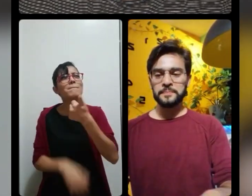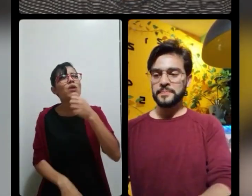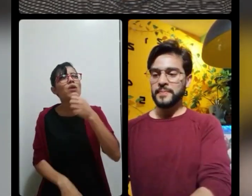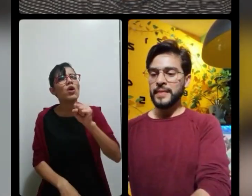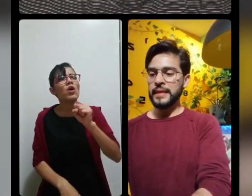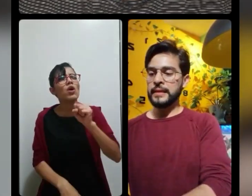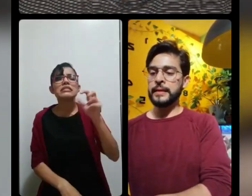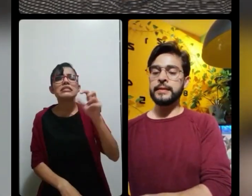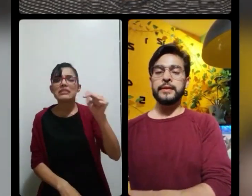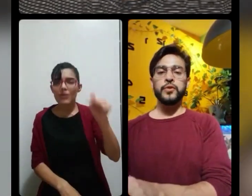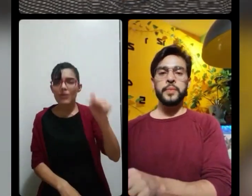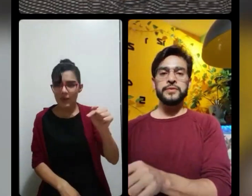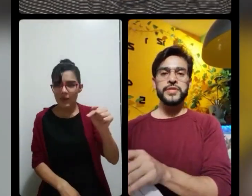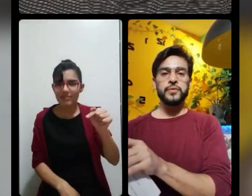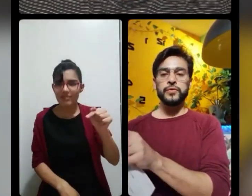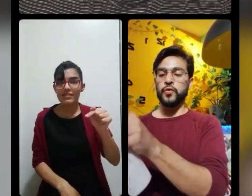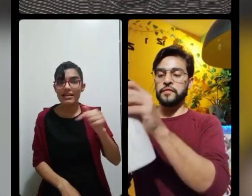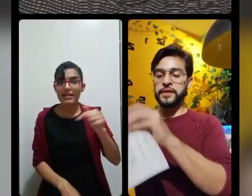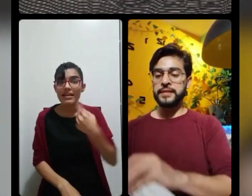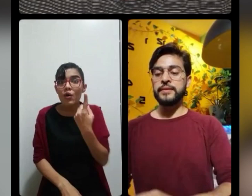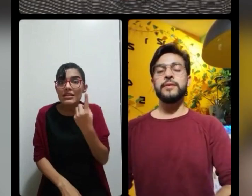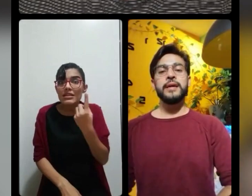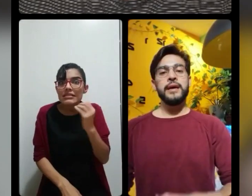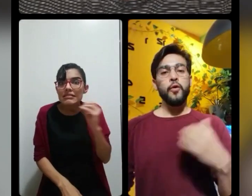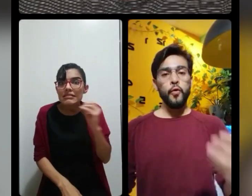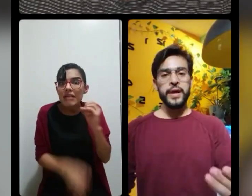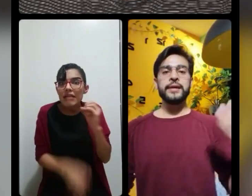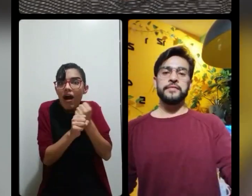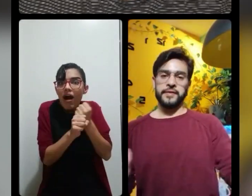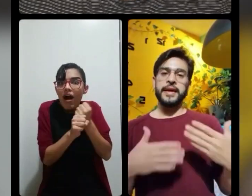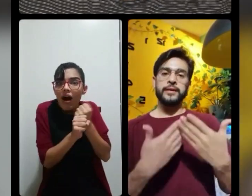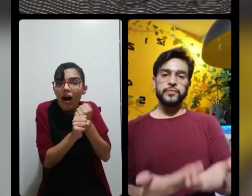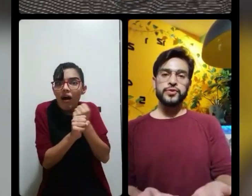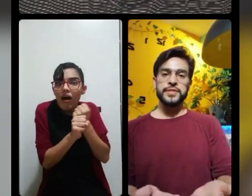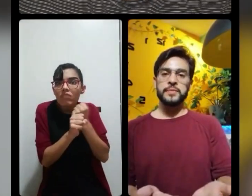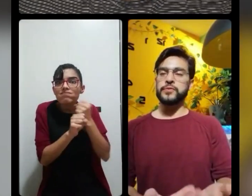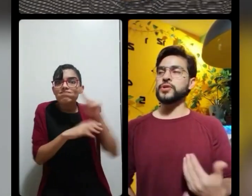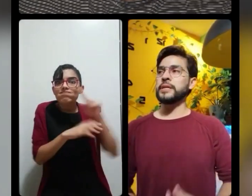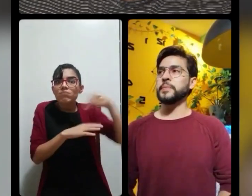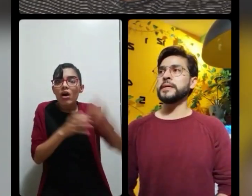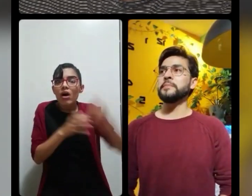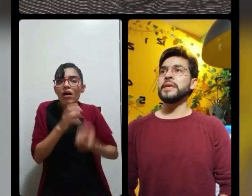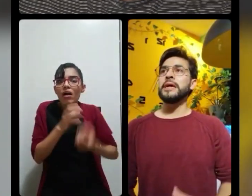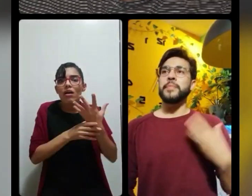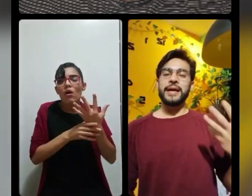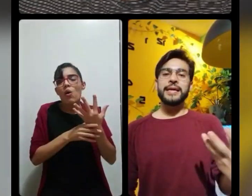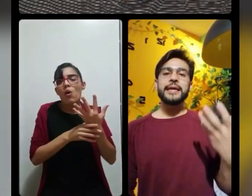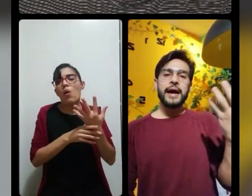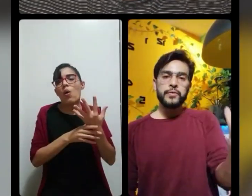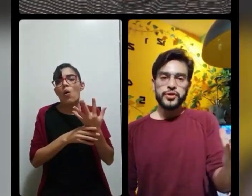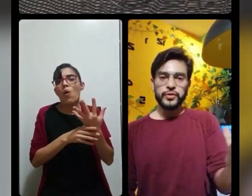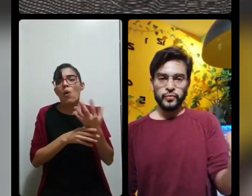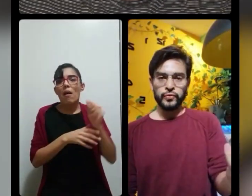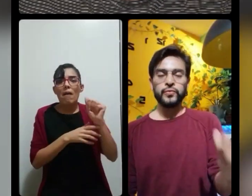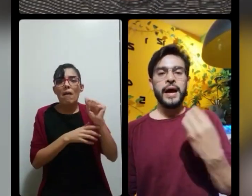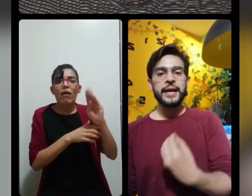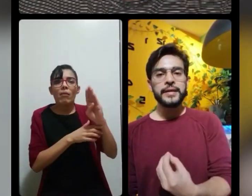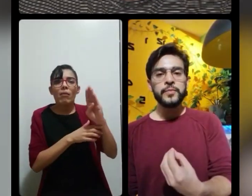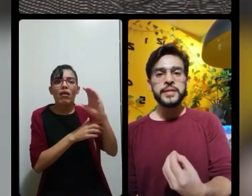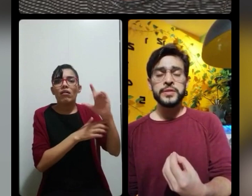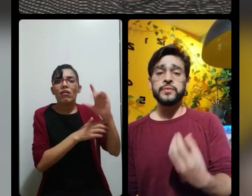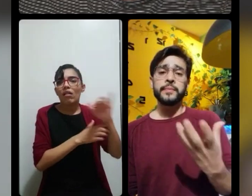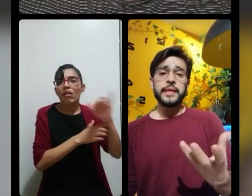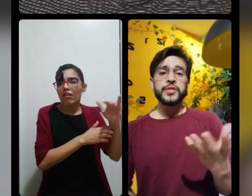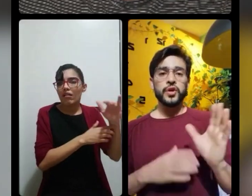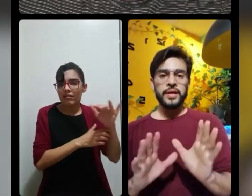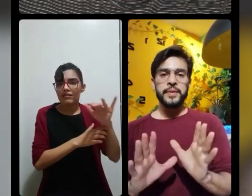Lepê. Né? Então, Dom Pedro II convida Rouet, que era um dos discípulos de Lepê, para criar um instituto aqui